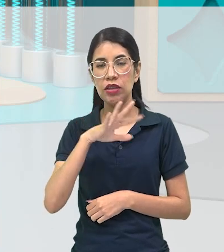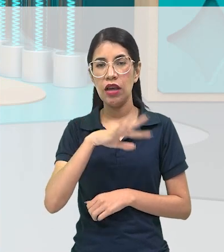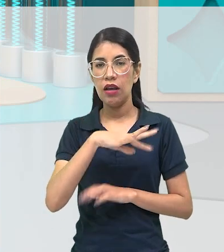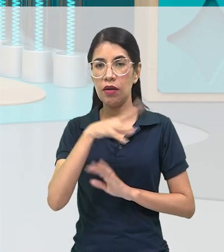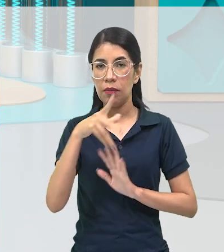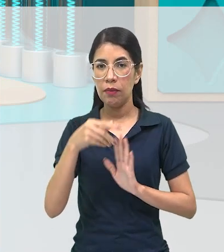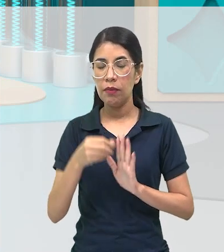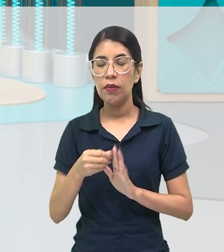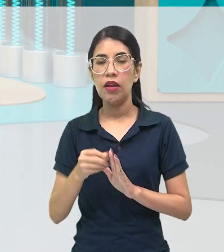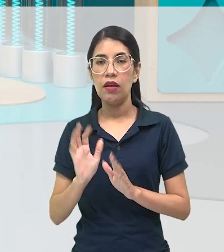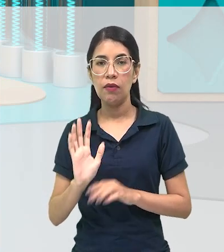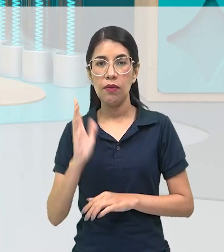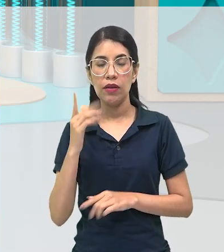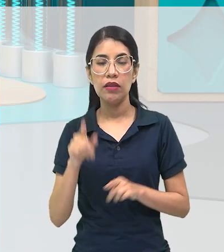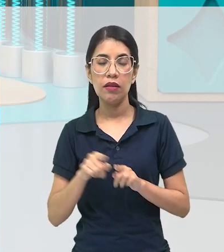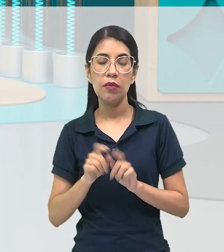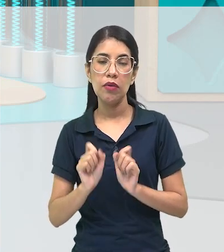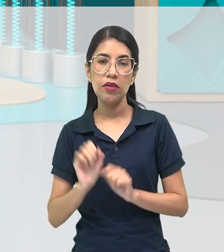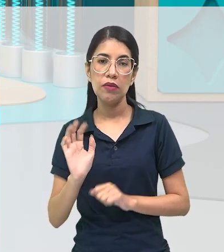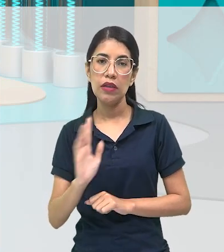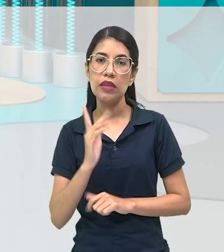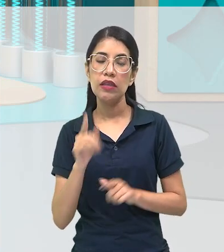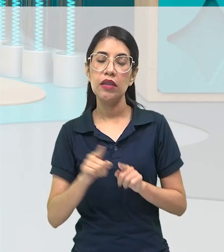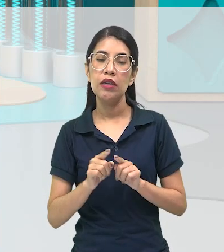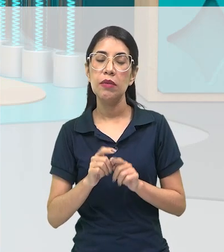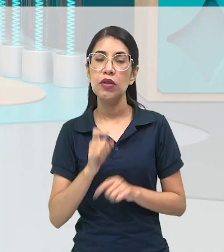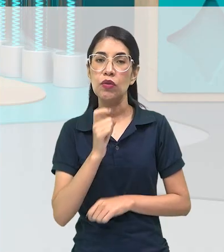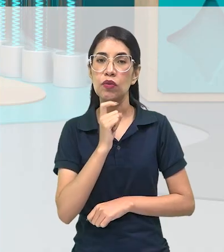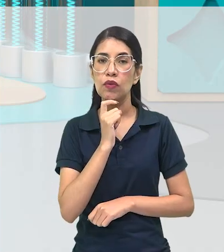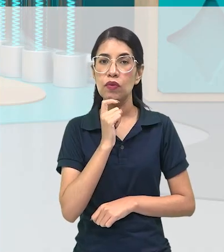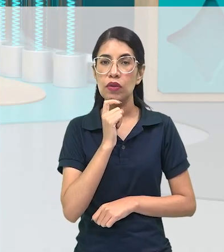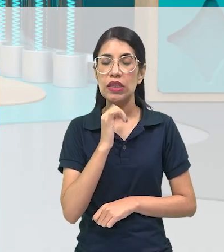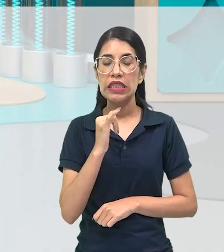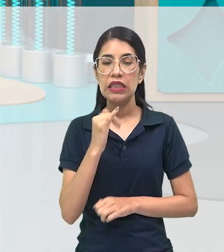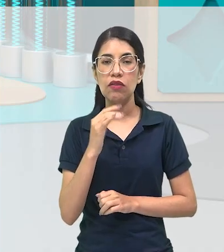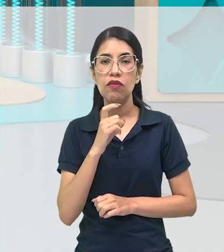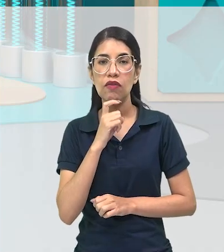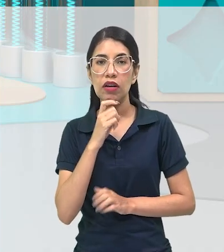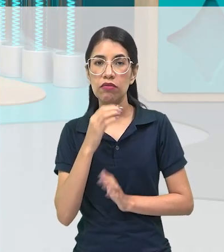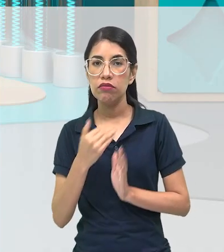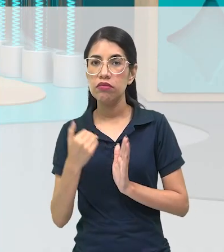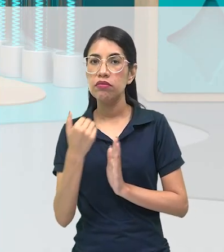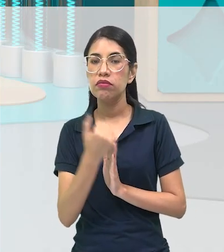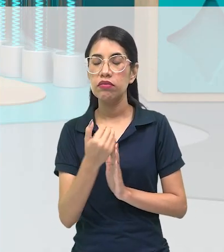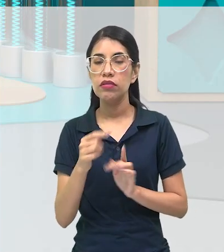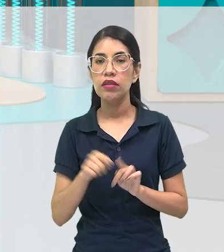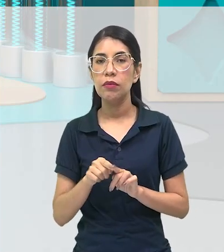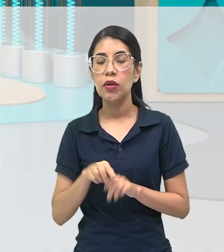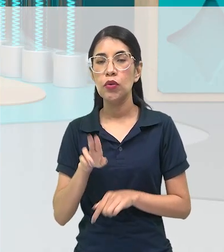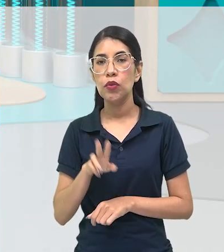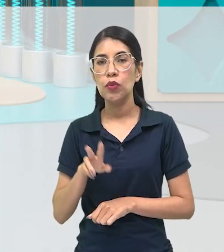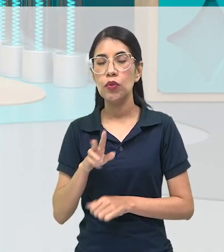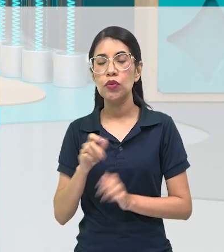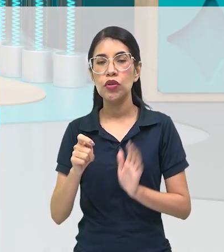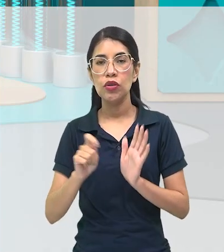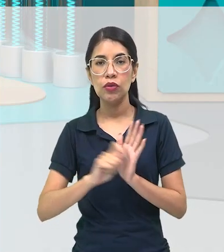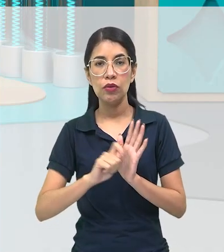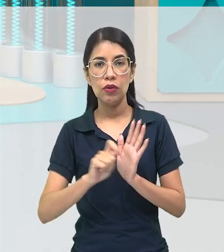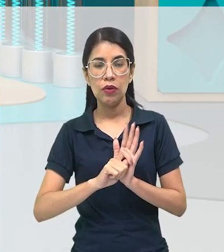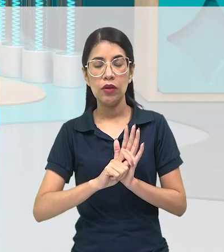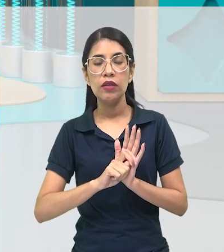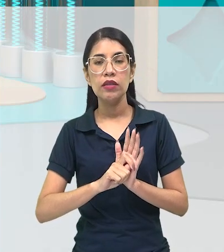tá? Mas também pode acontecer em lugares frios, quando há um frio extremo também. Uso de drogas